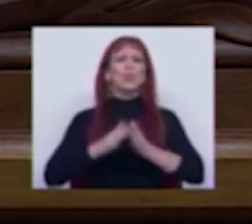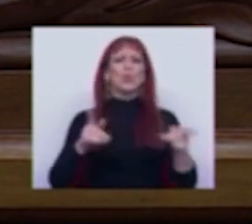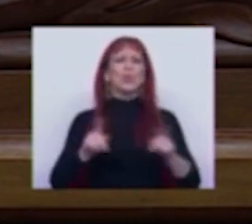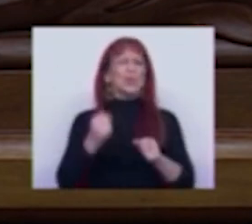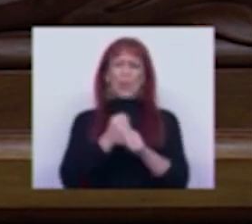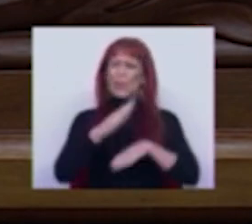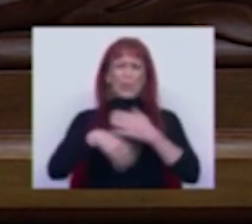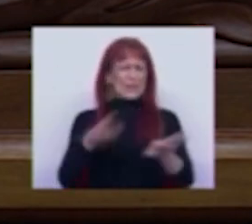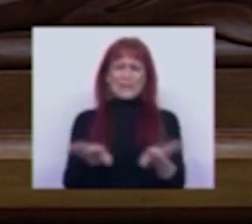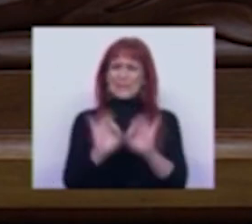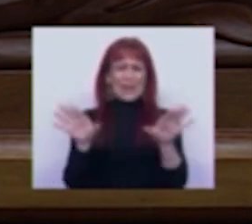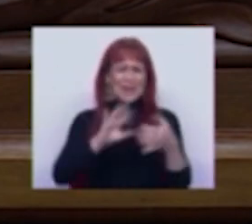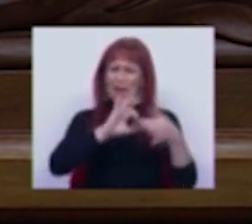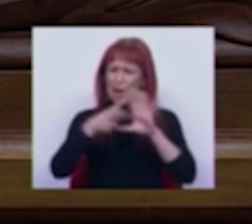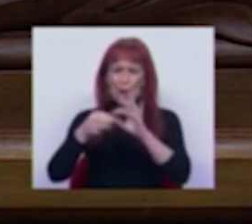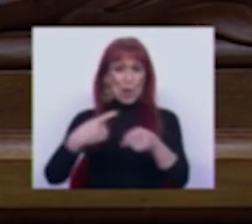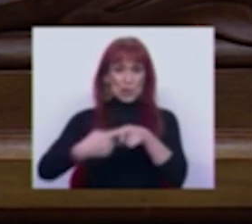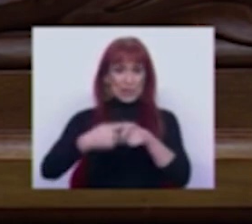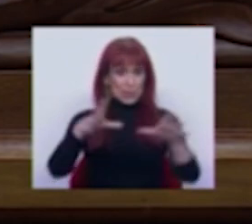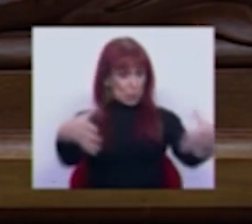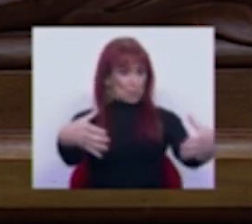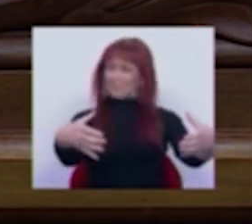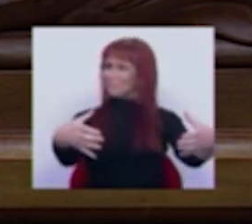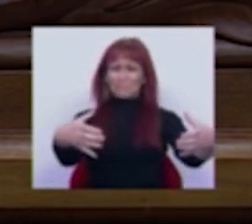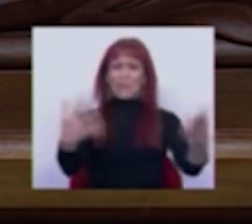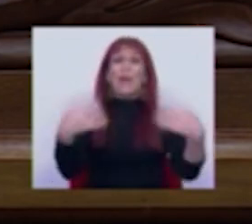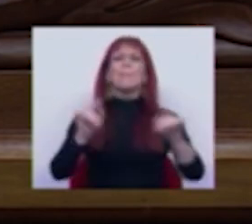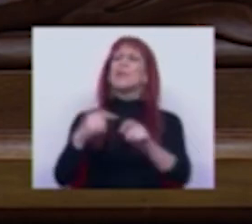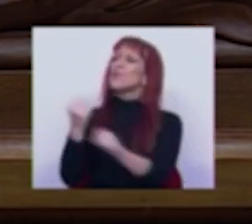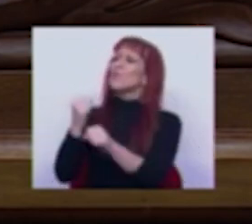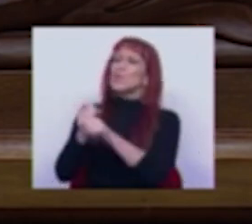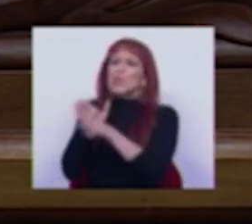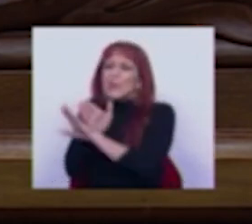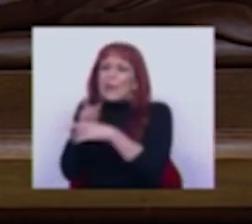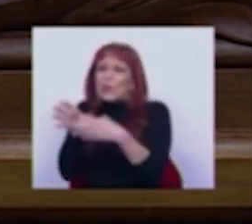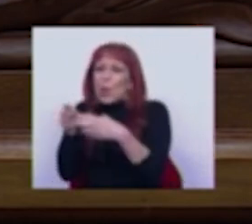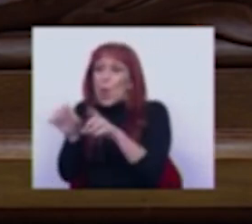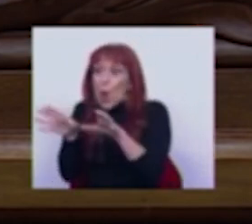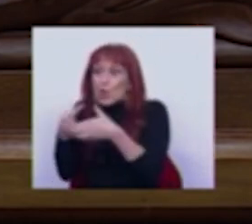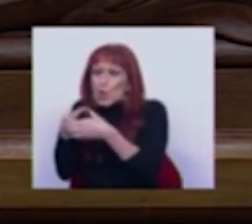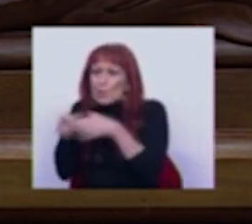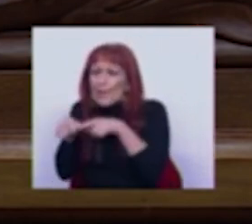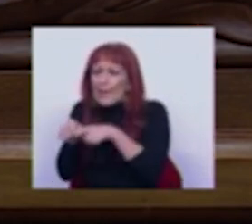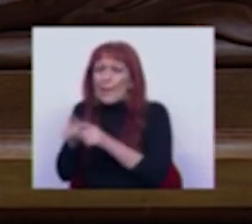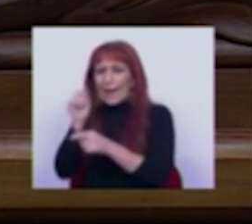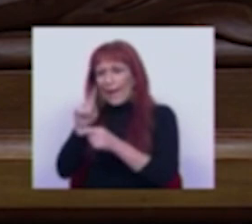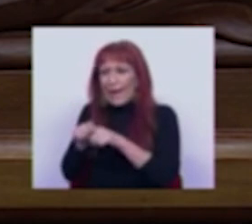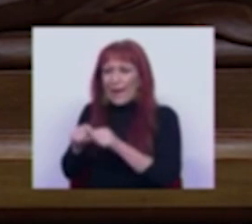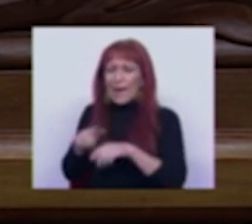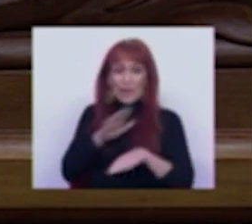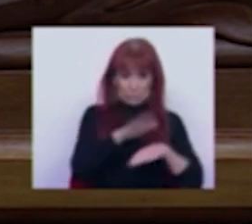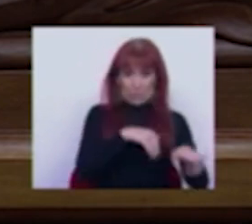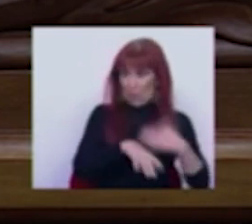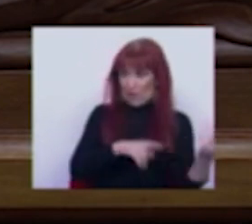não funciona de acordo com a lógica do interesse coletivo, mas sim em função do setor ou da corporação a quem o